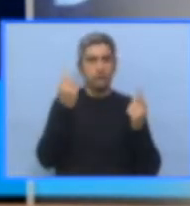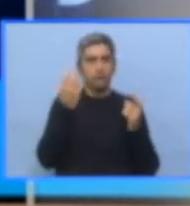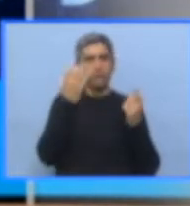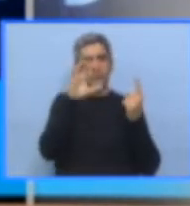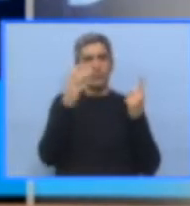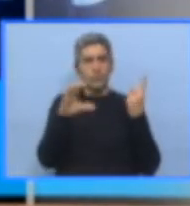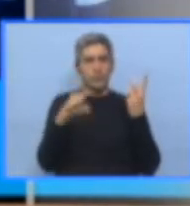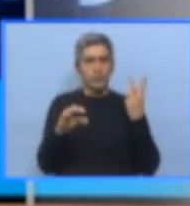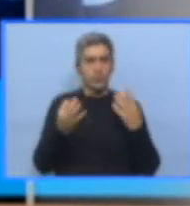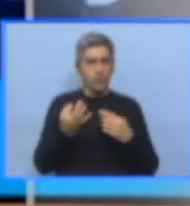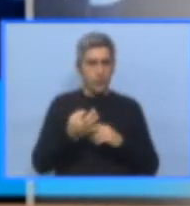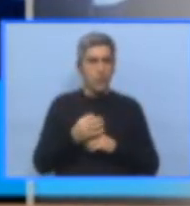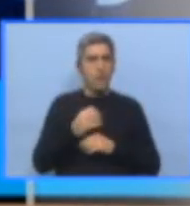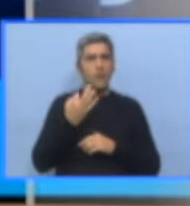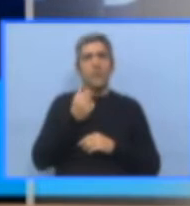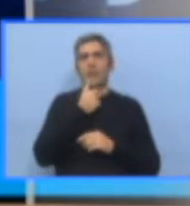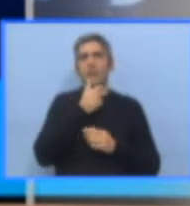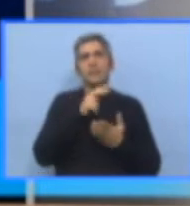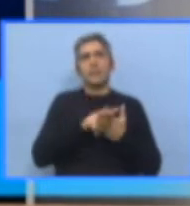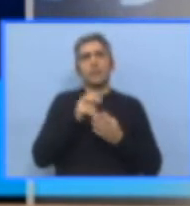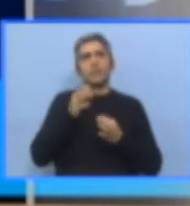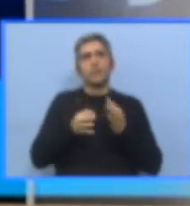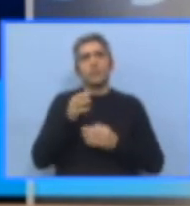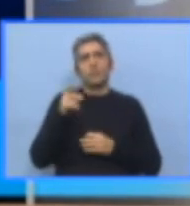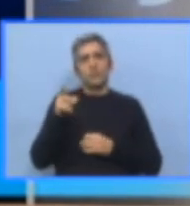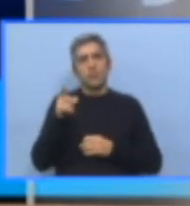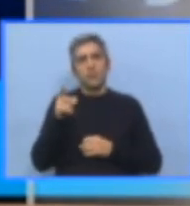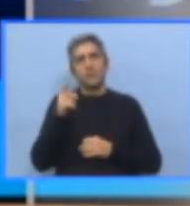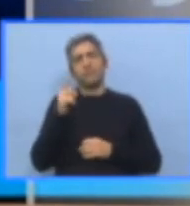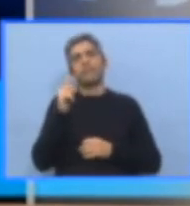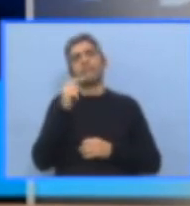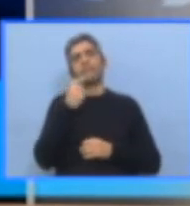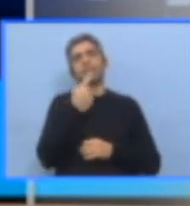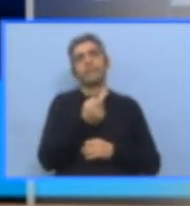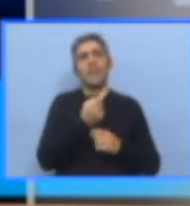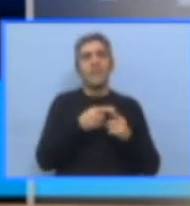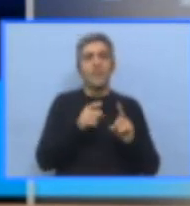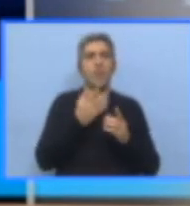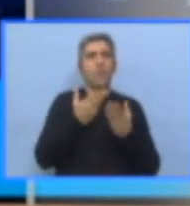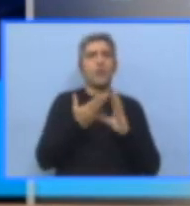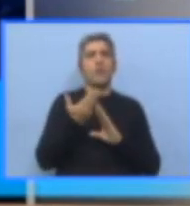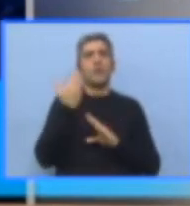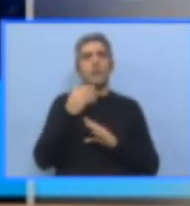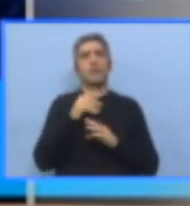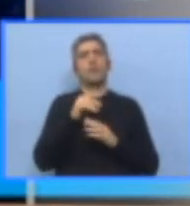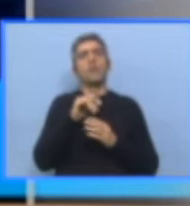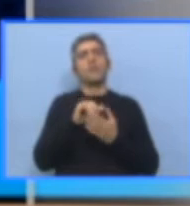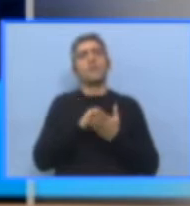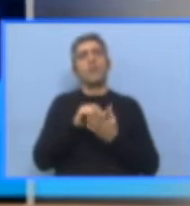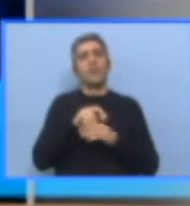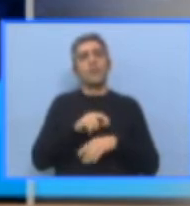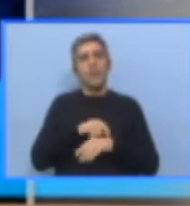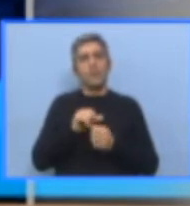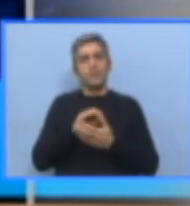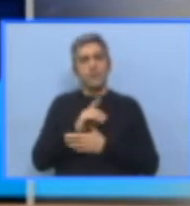fossem publicados. Houve uma decisão judicial sobre o Washington Post diferente daquela que tinha sido para o New York Times, e o